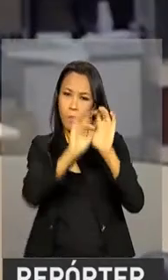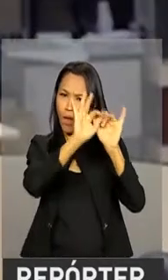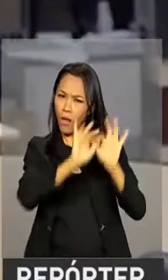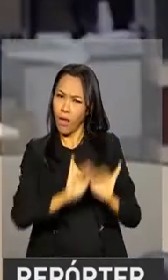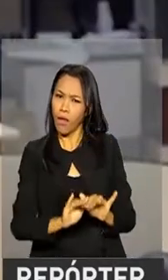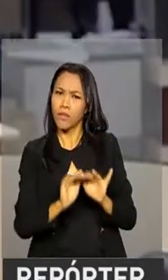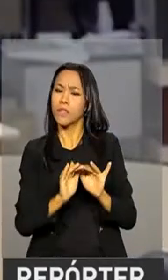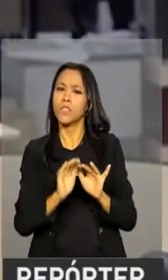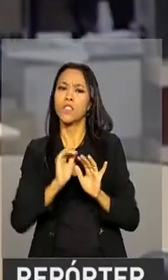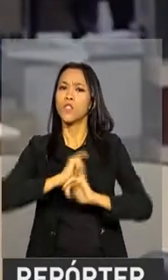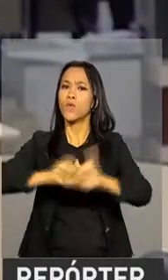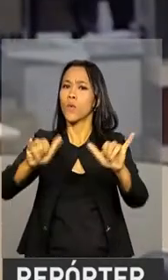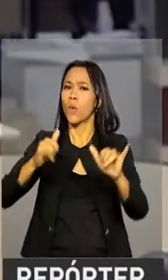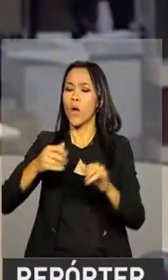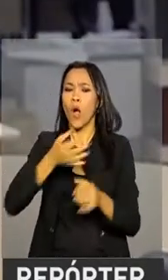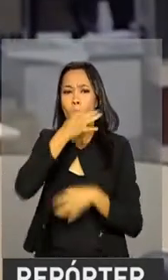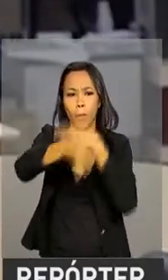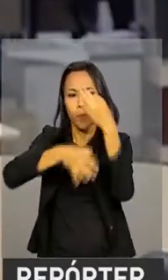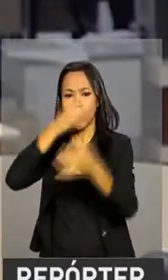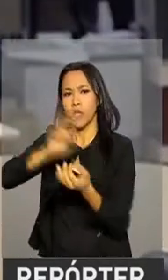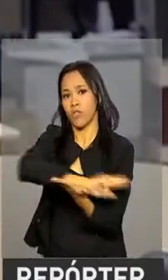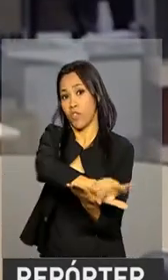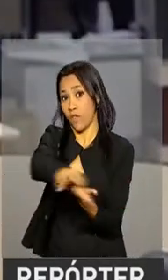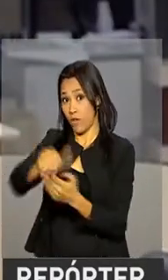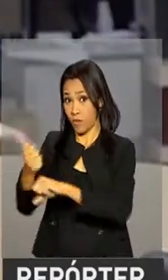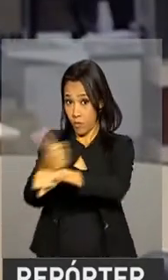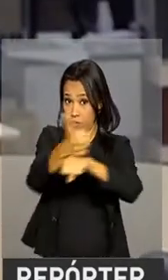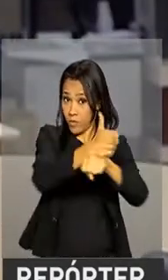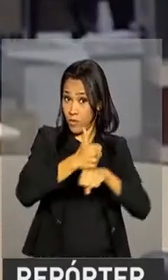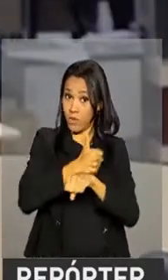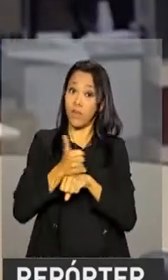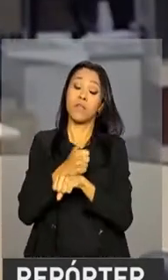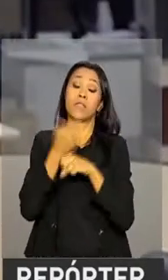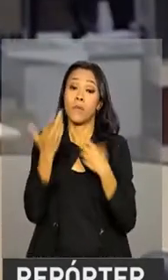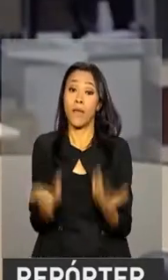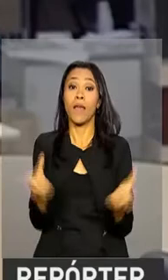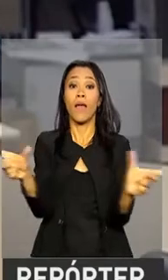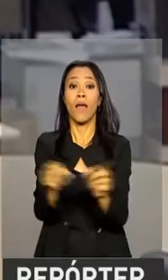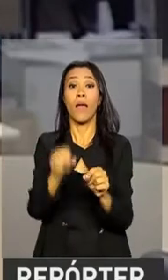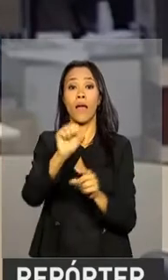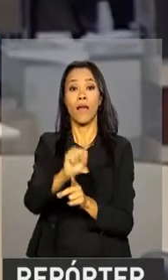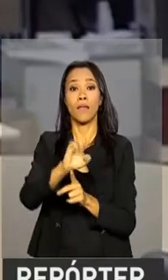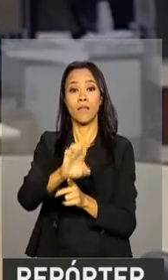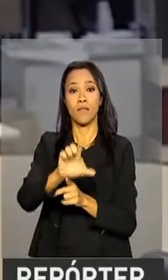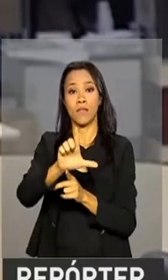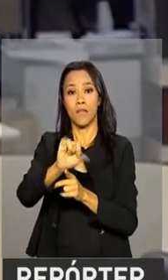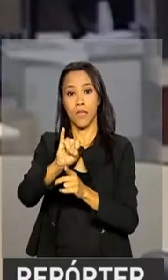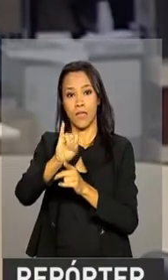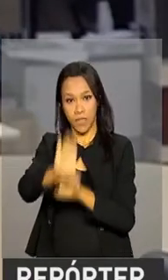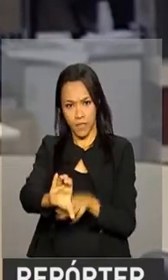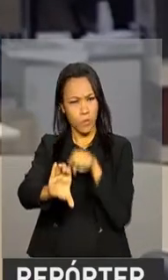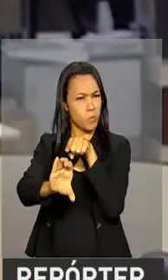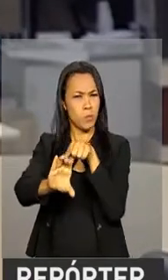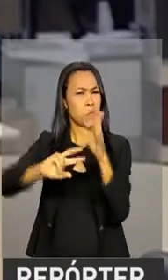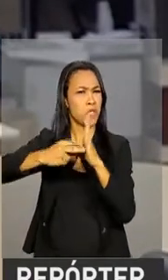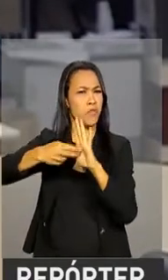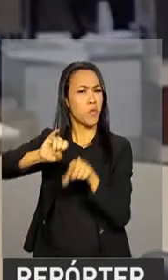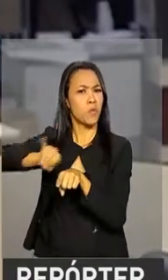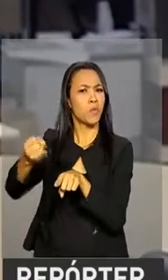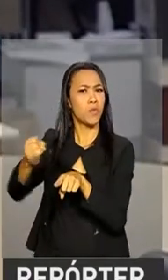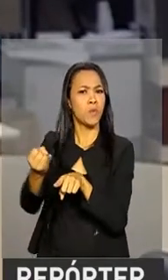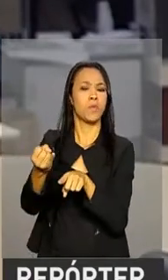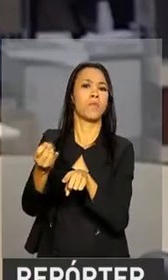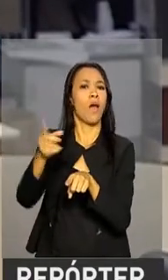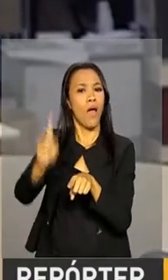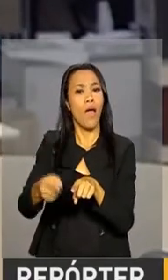expectativas de analistas do mercado a projeção é que a selic a taxa básica de juros da economia feche o ano